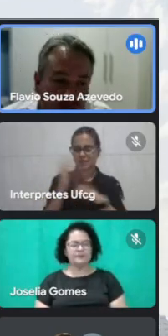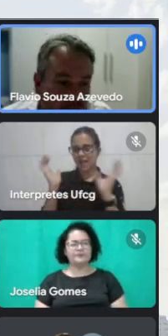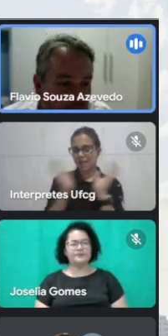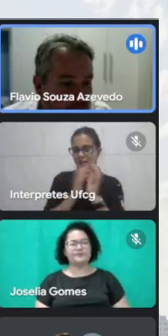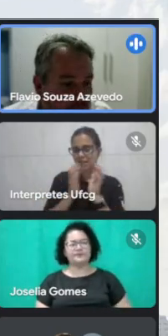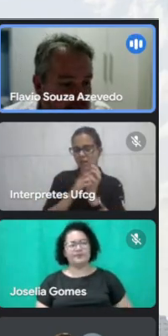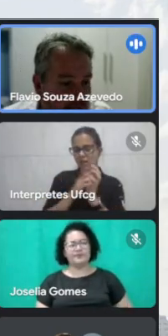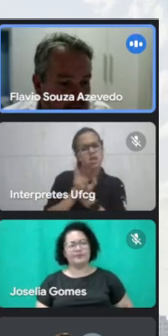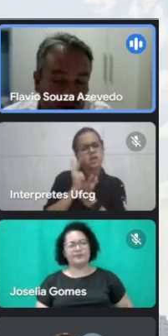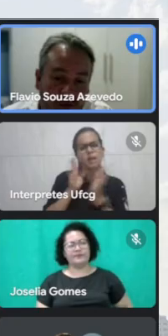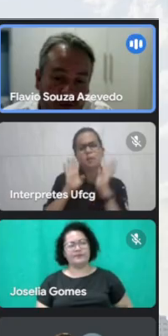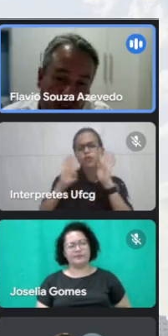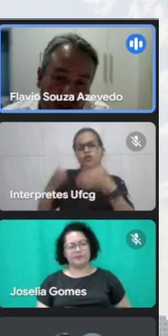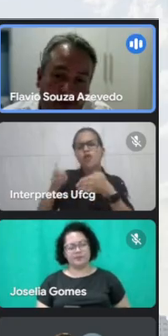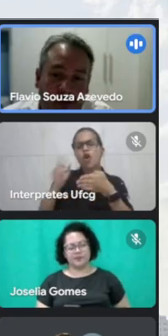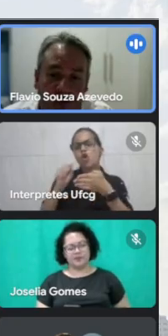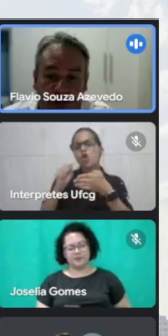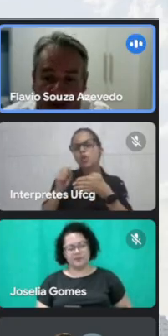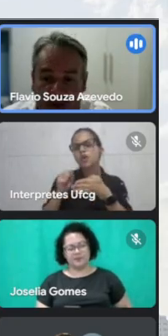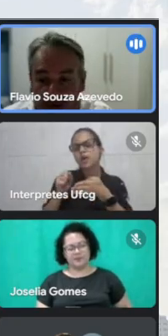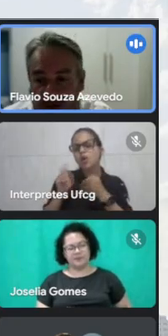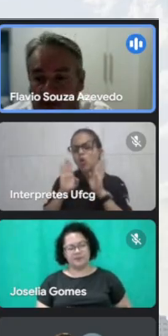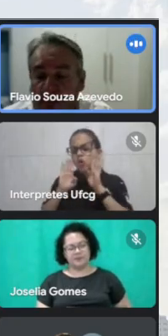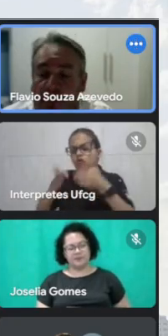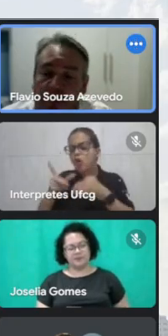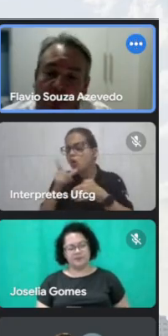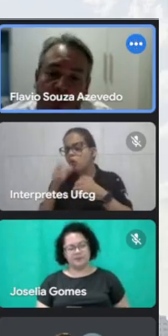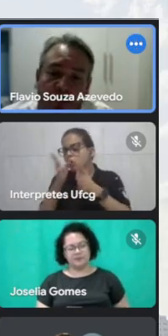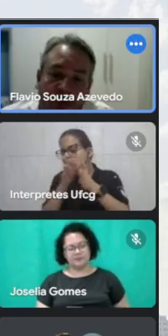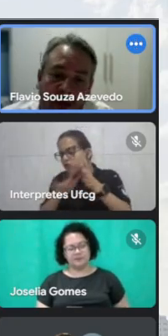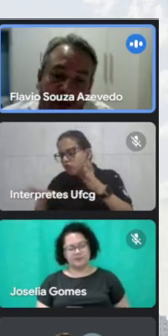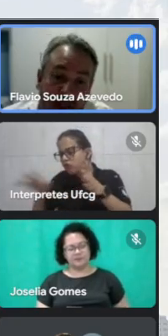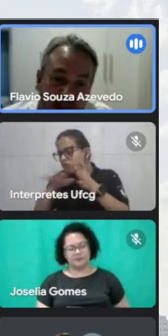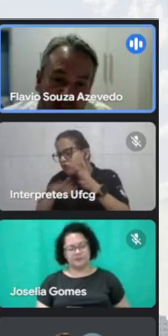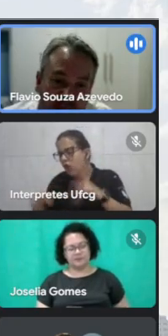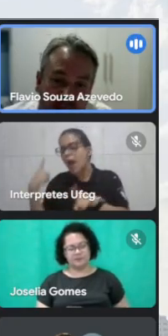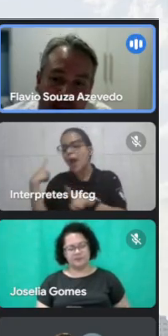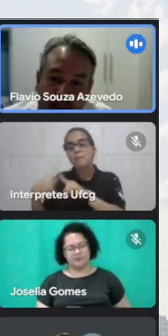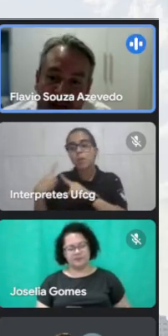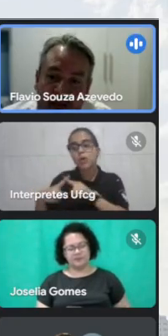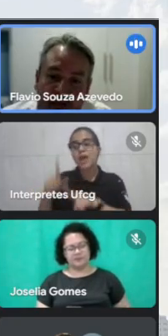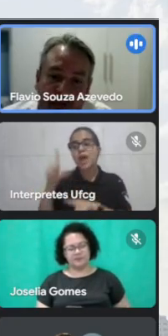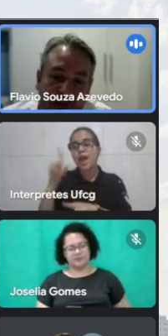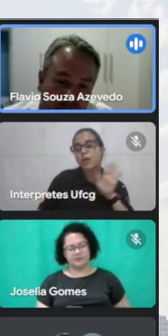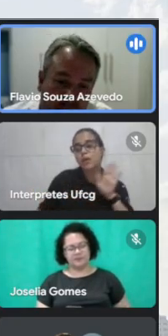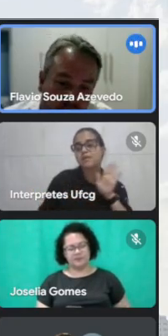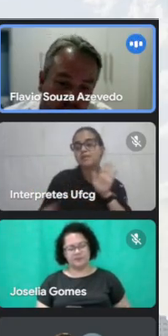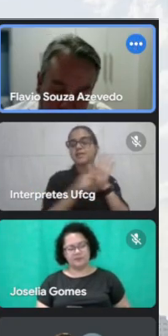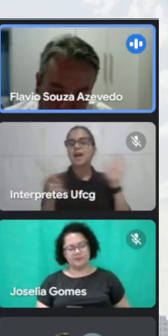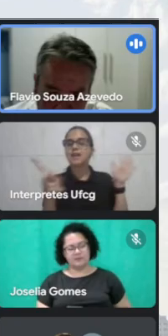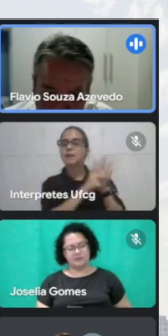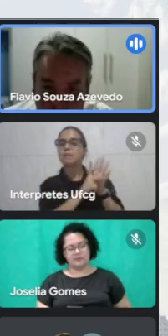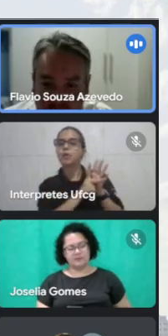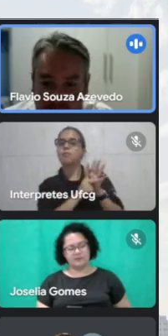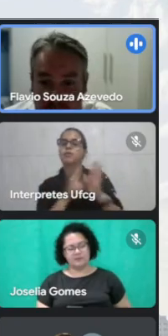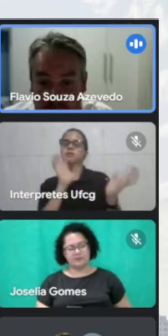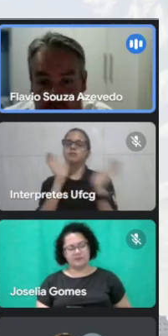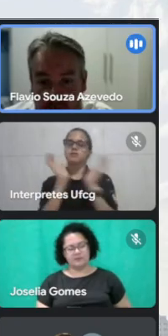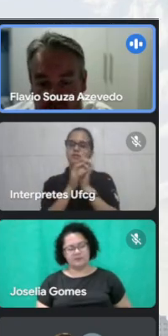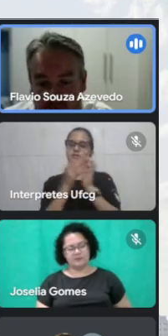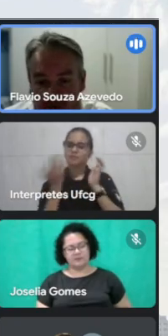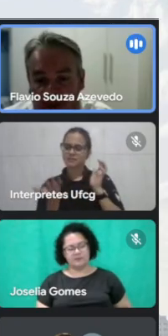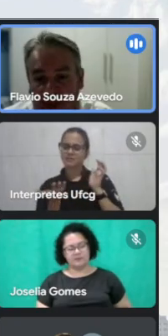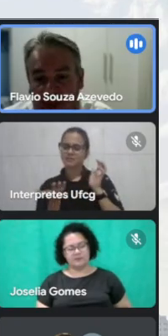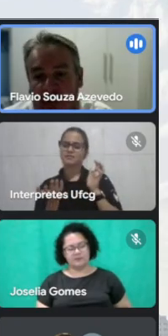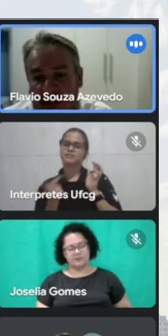esteve voltada para essa questão dos rios, né? Os rios são uma identidade de Recife, e durante muito tempo, né,